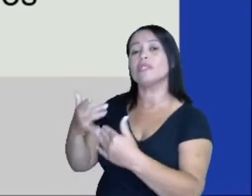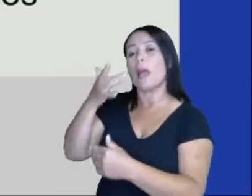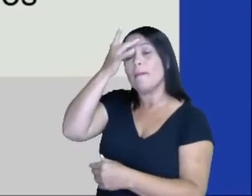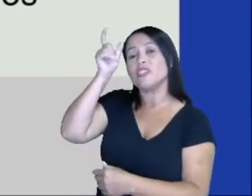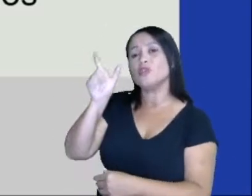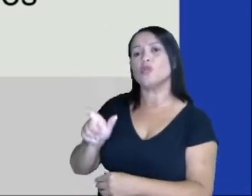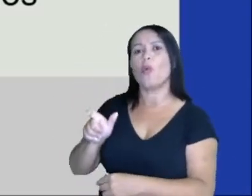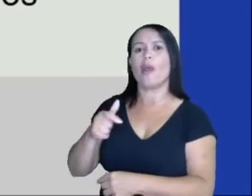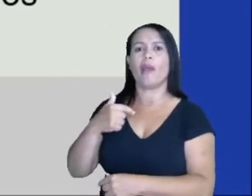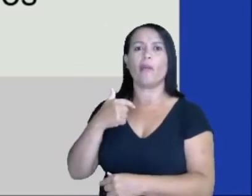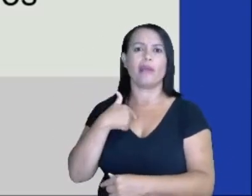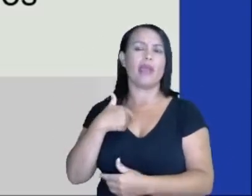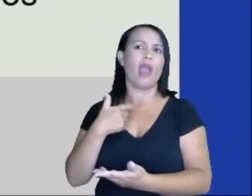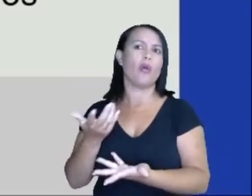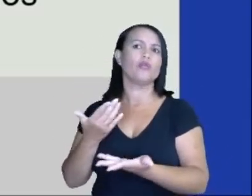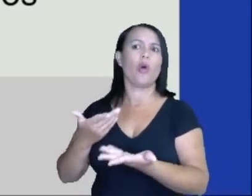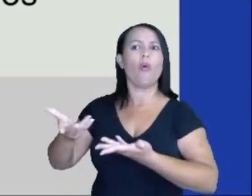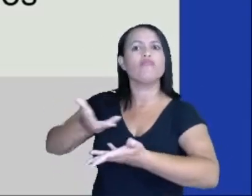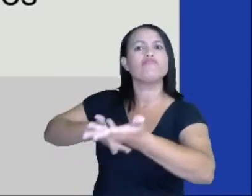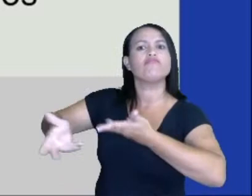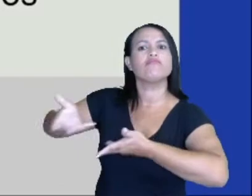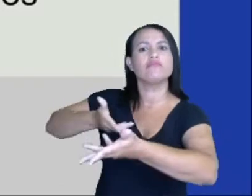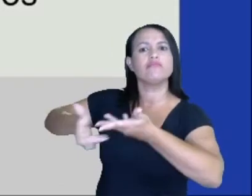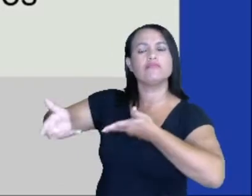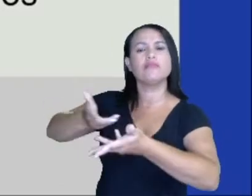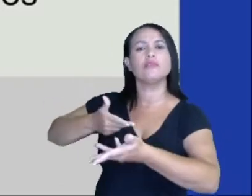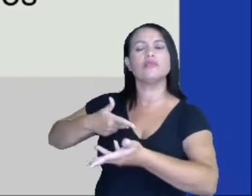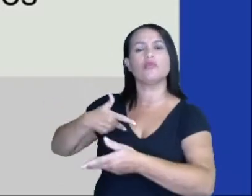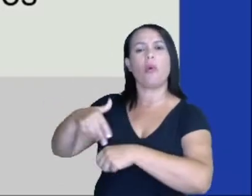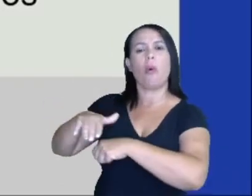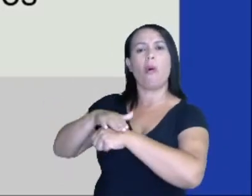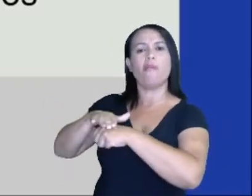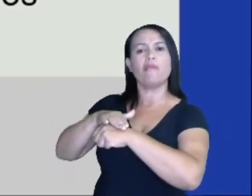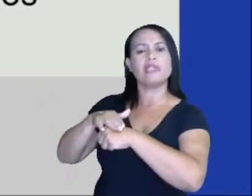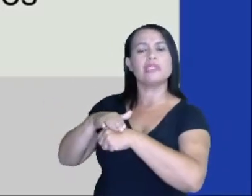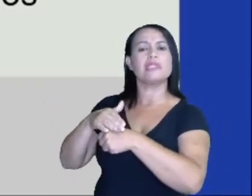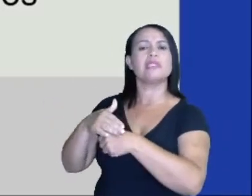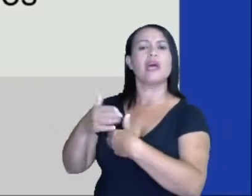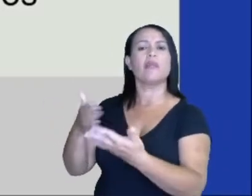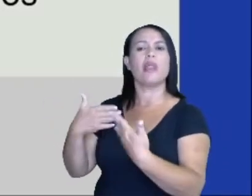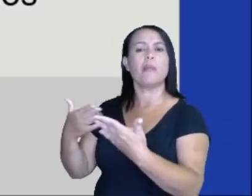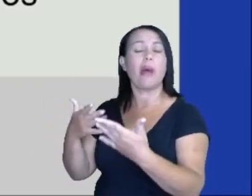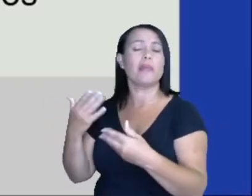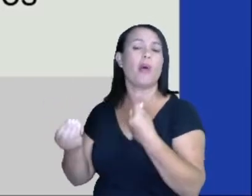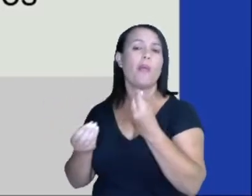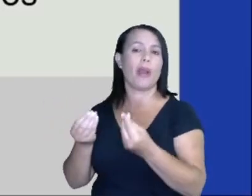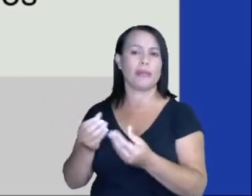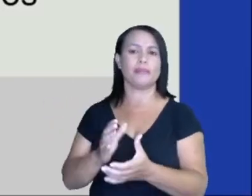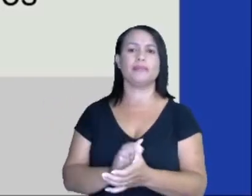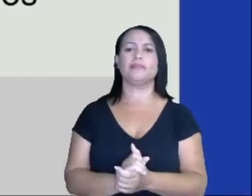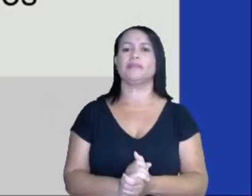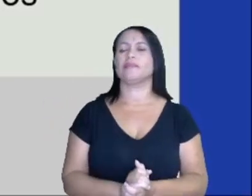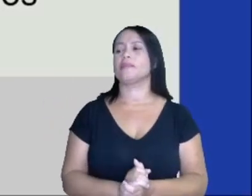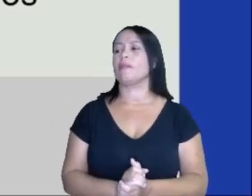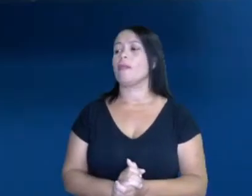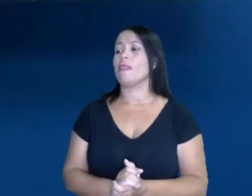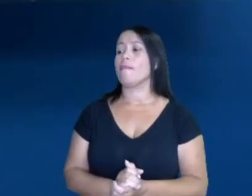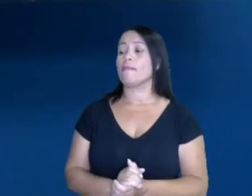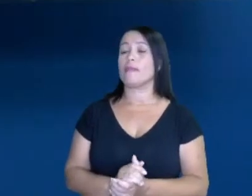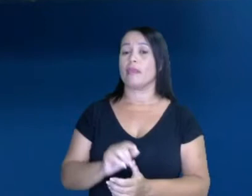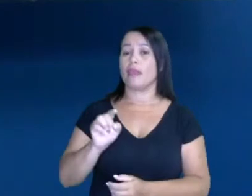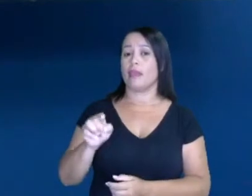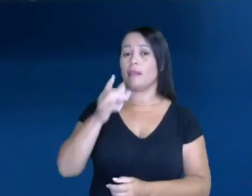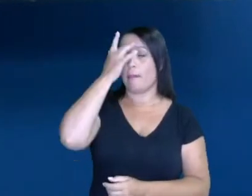da pessoa com quem eu estou interagindo, com quem eu estou dialogando. O que é que eu estou querendo dizer com isso, tá?